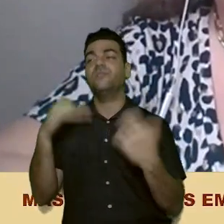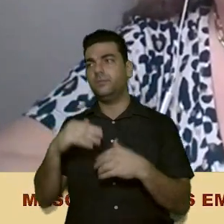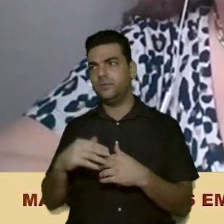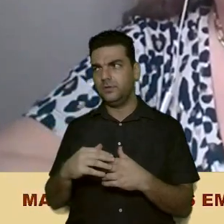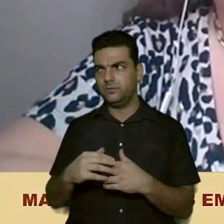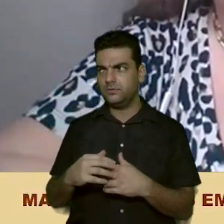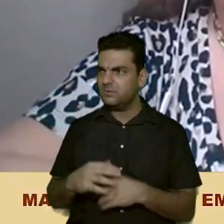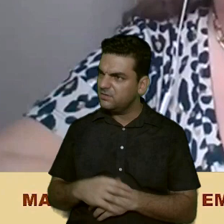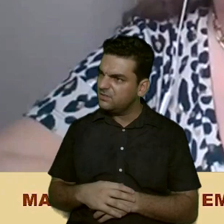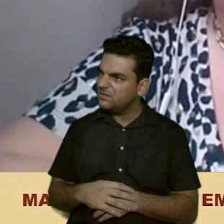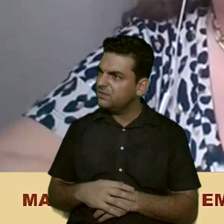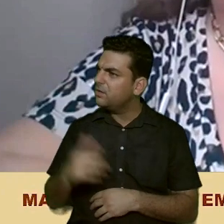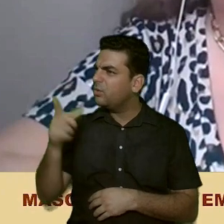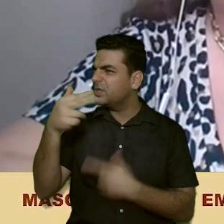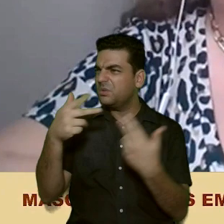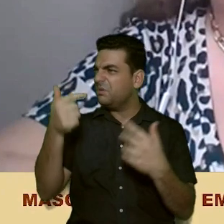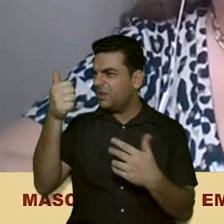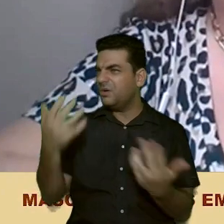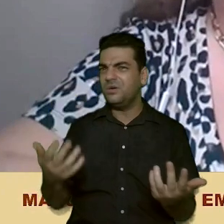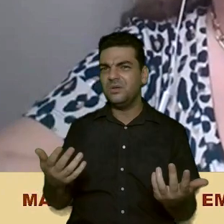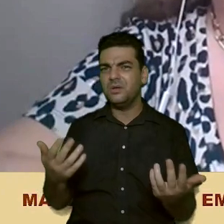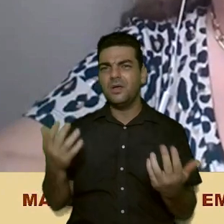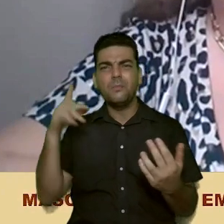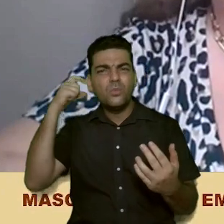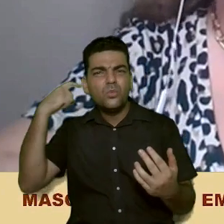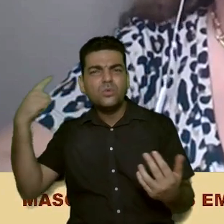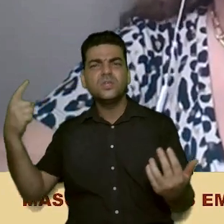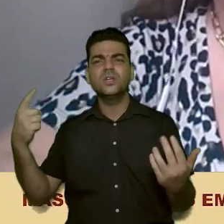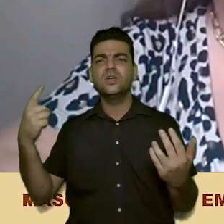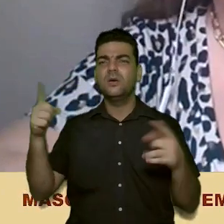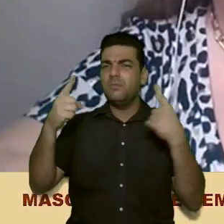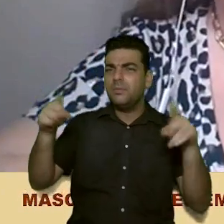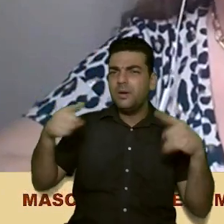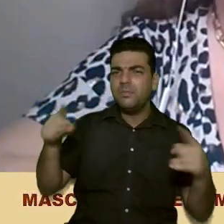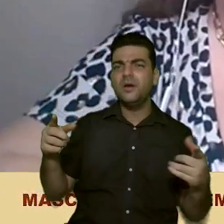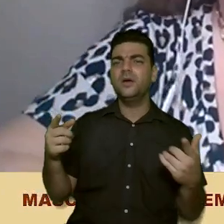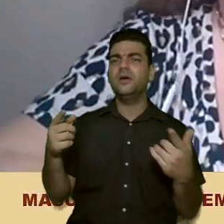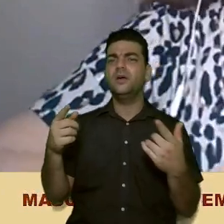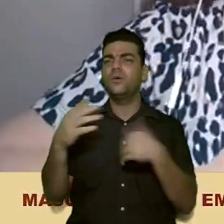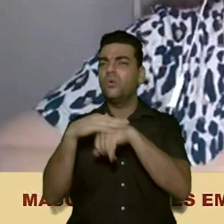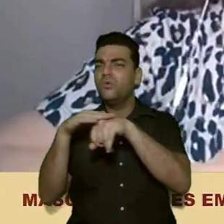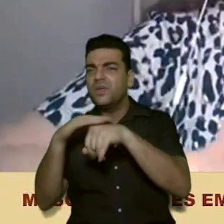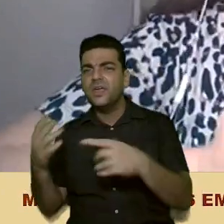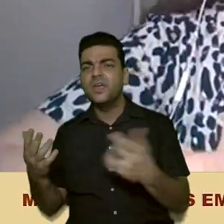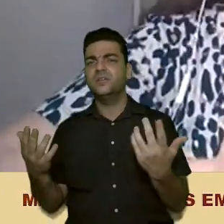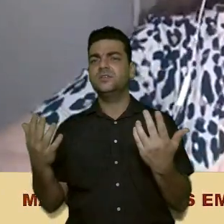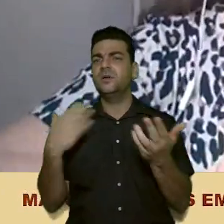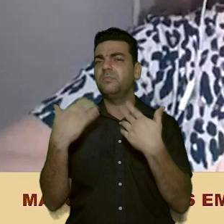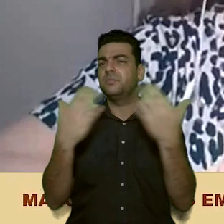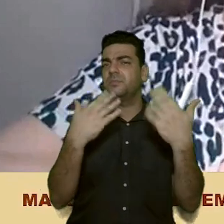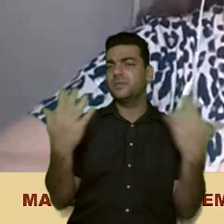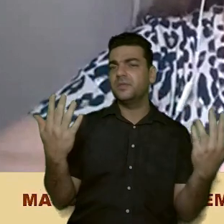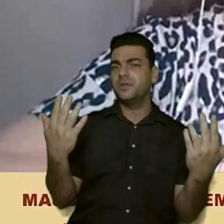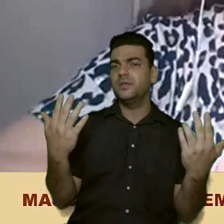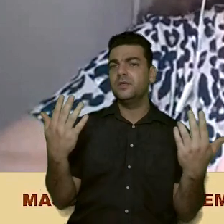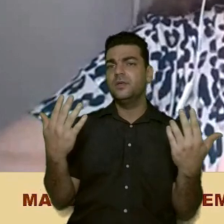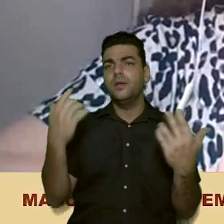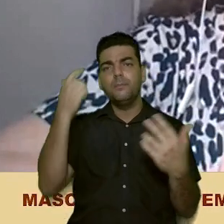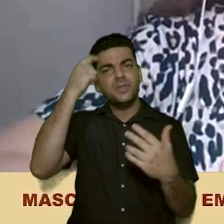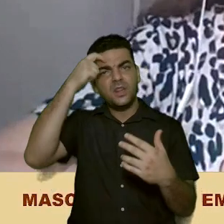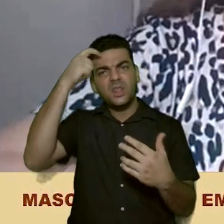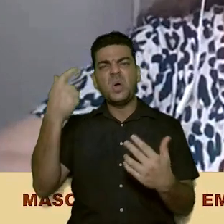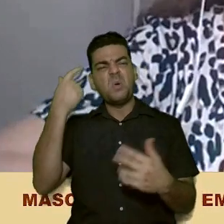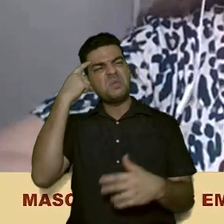tu não tem outra coisa para reparar? A música... Você conversou com alguém, você conseguiu interagir com a inteligência das pessoas, ou vai ficar só